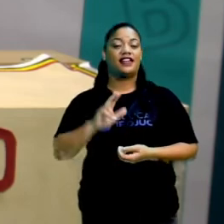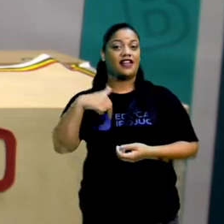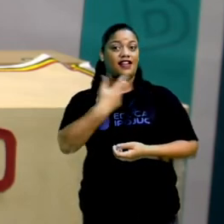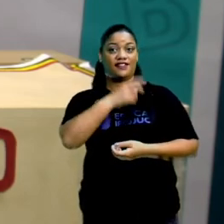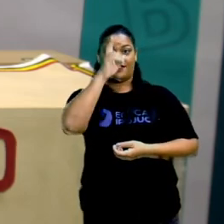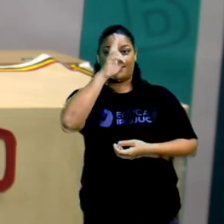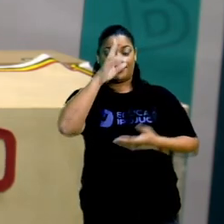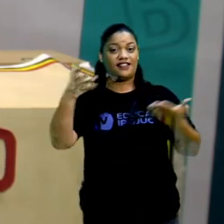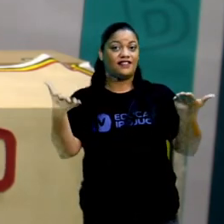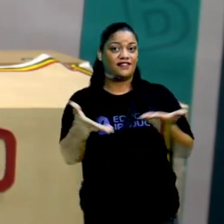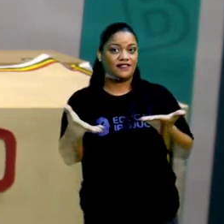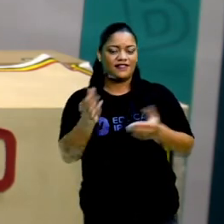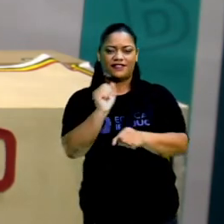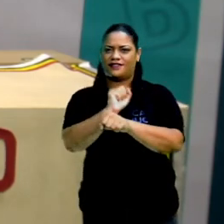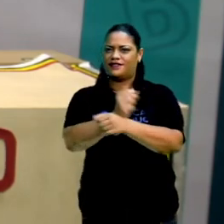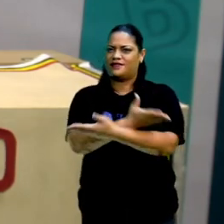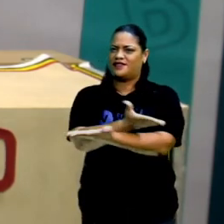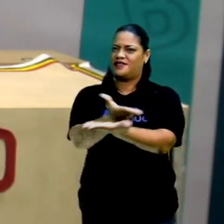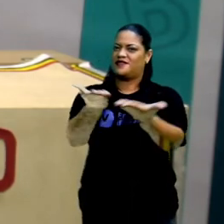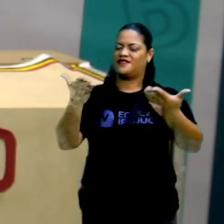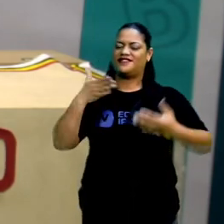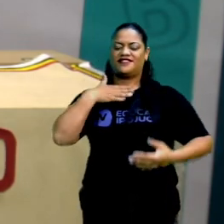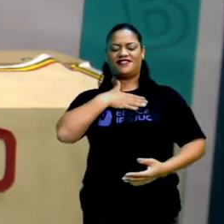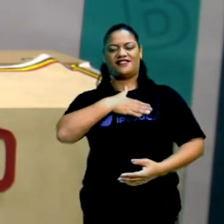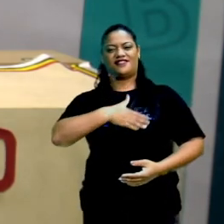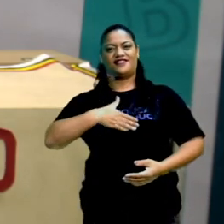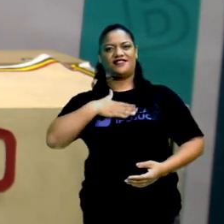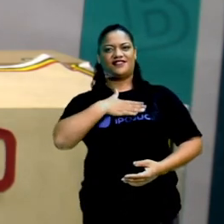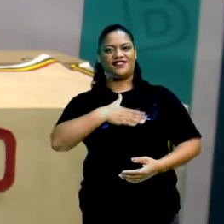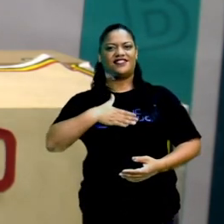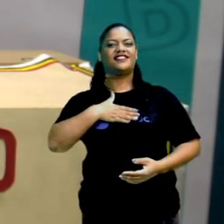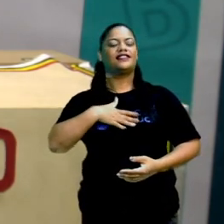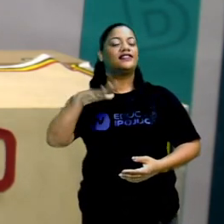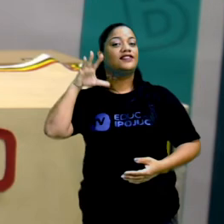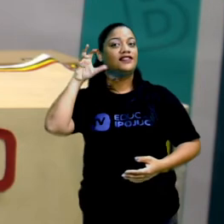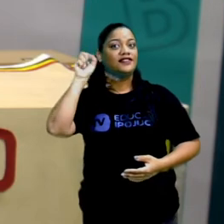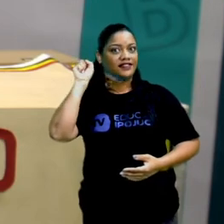nossa historinha de hoje. Espero que vocês tenham gostado, ouvido com